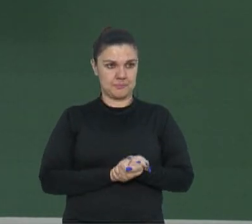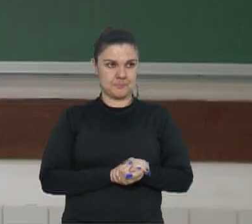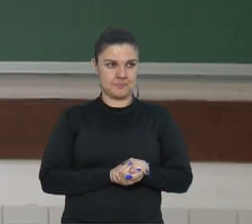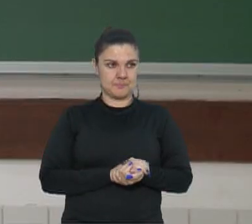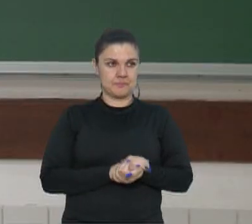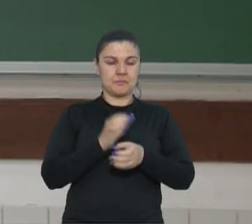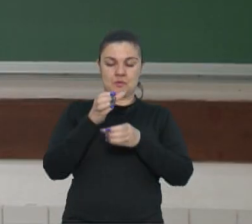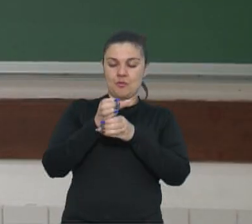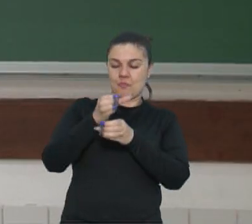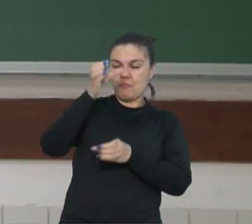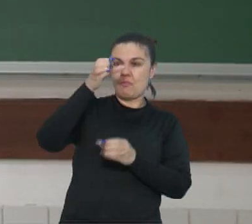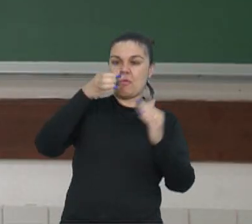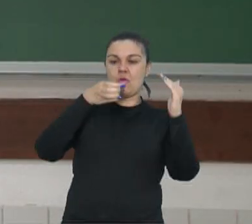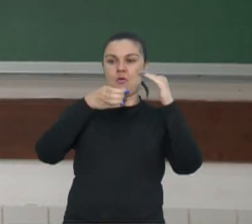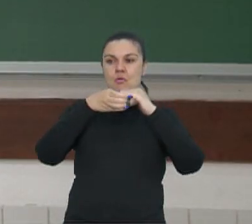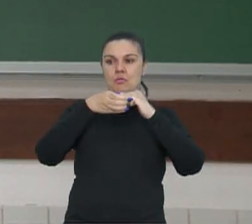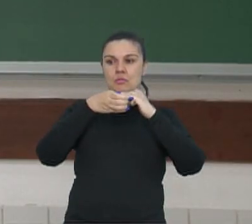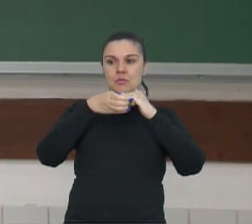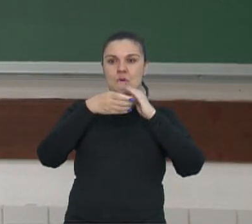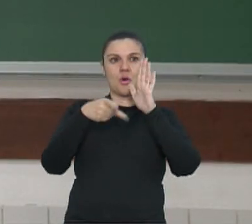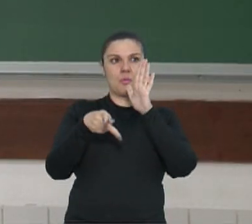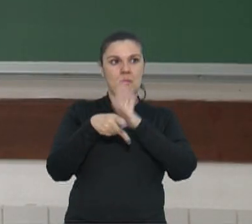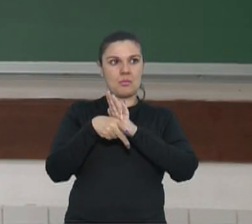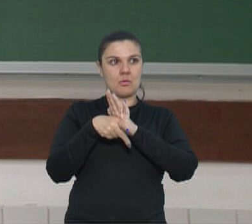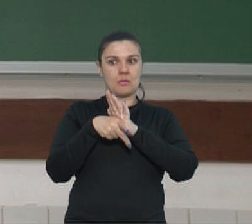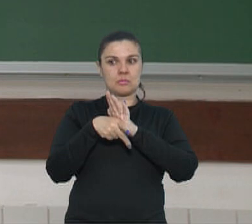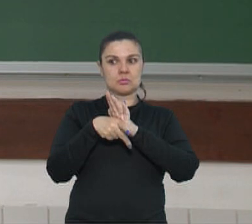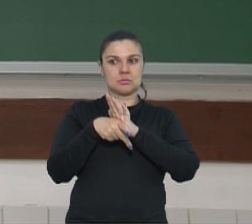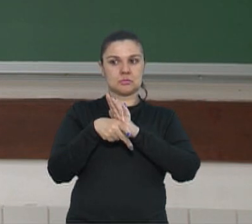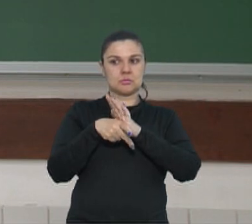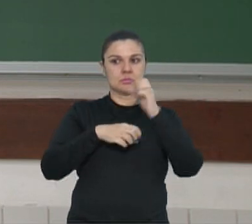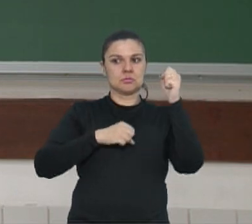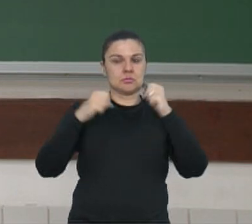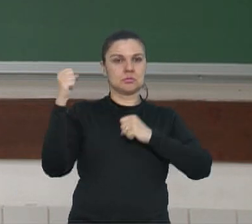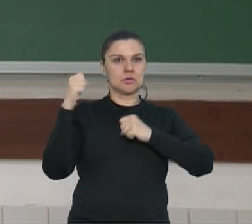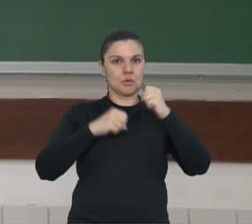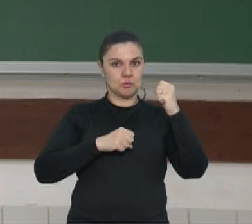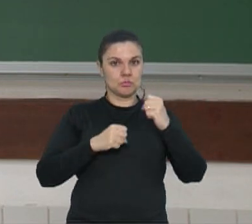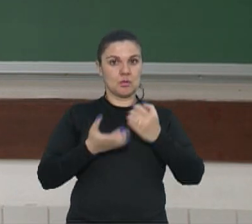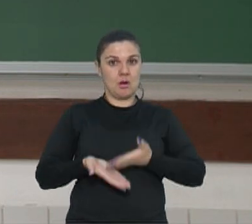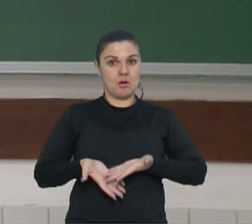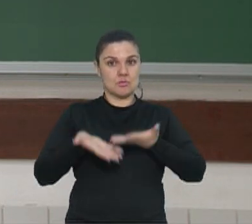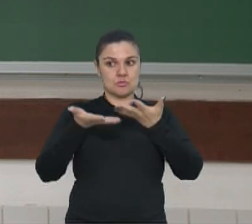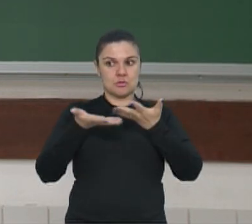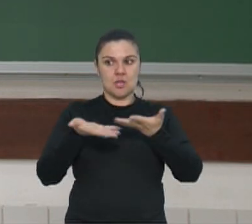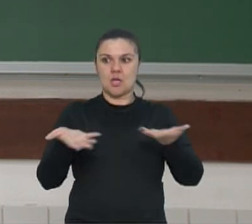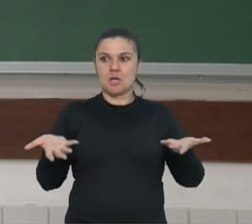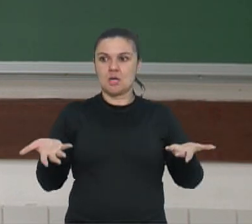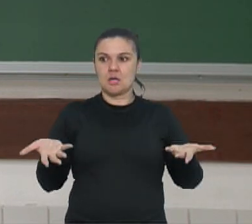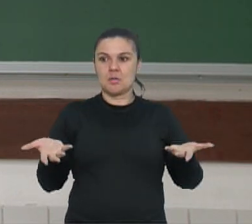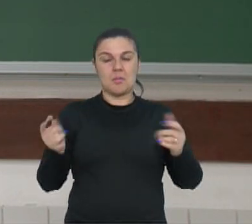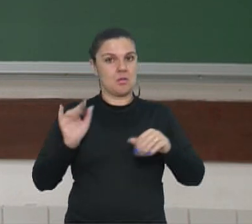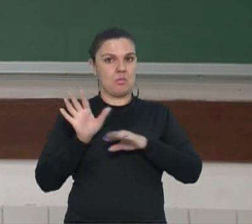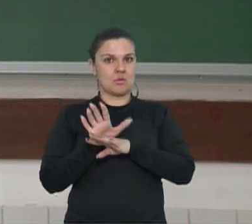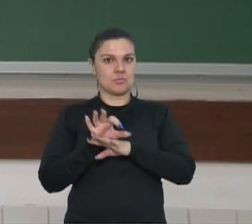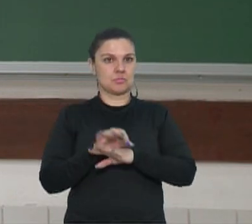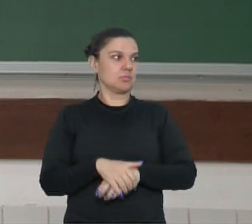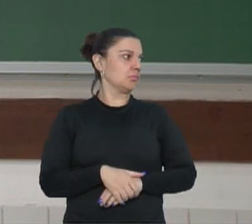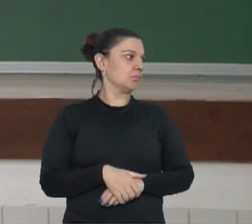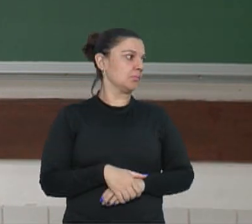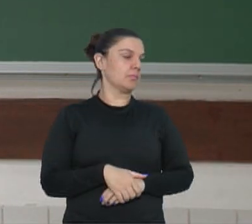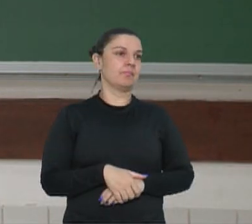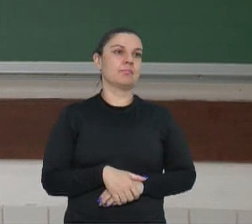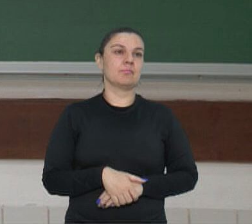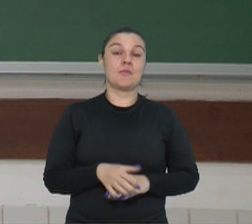em chaminés de indústrias, filtros em escapamentos de veículos ajudam, né? Mas não resolve.